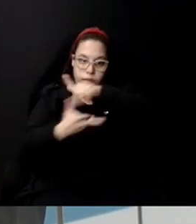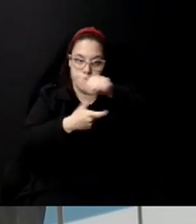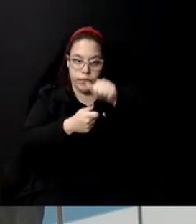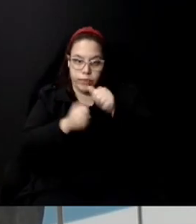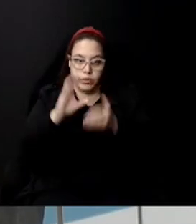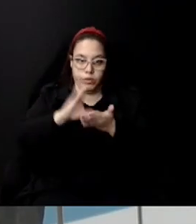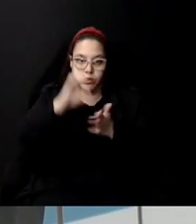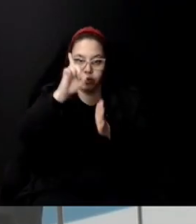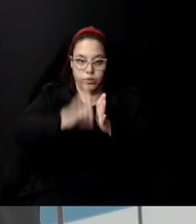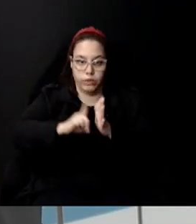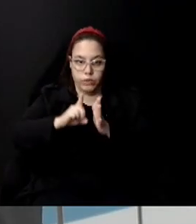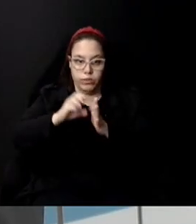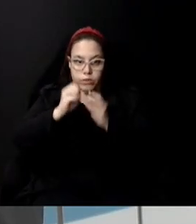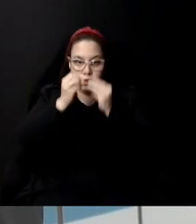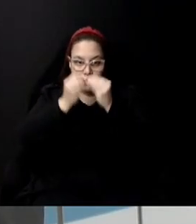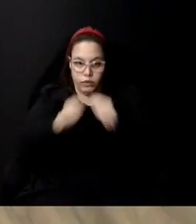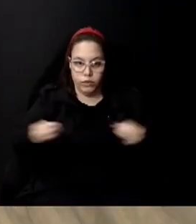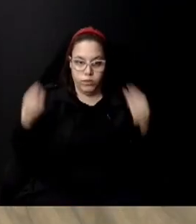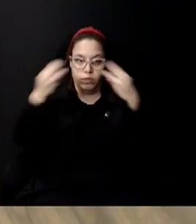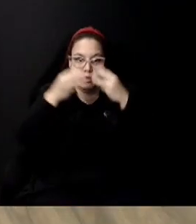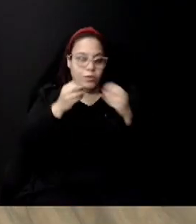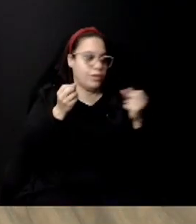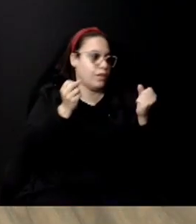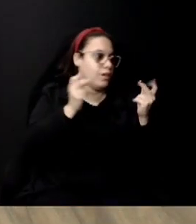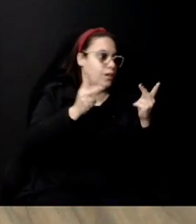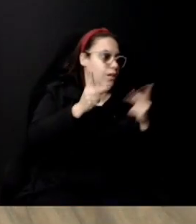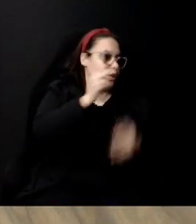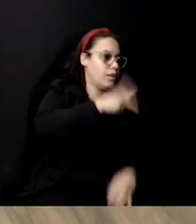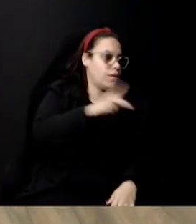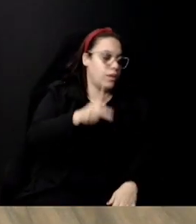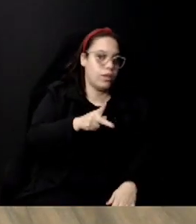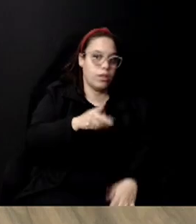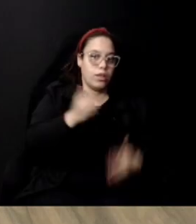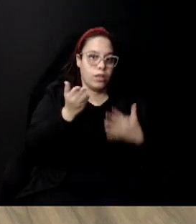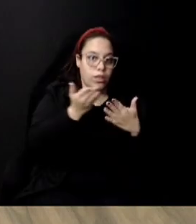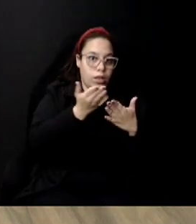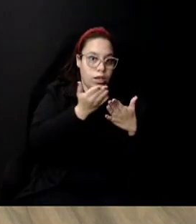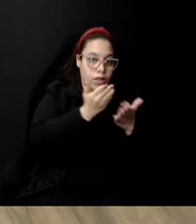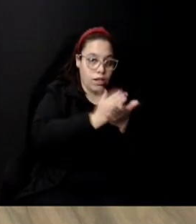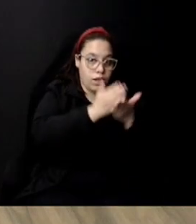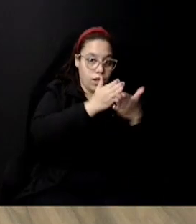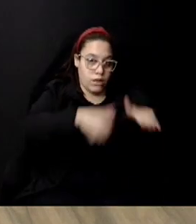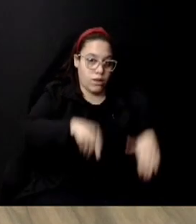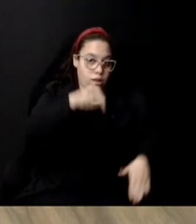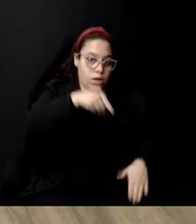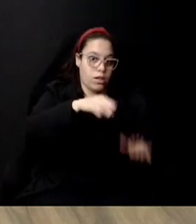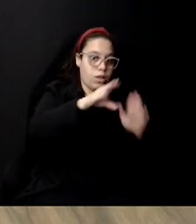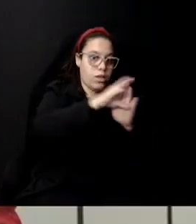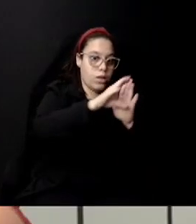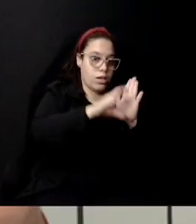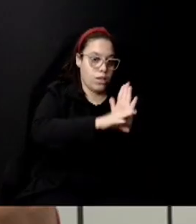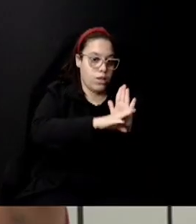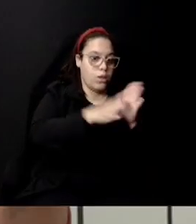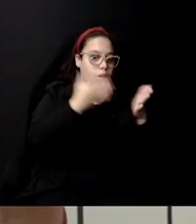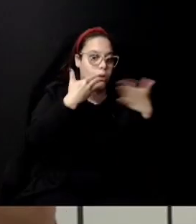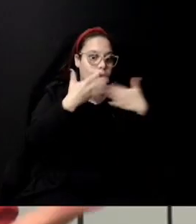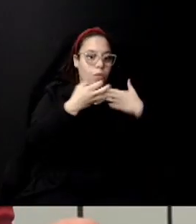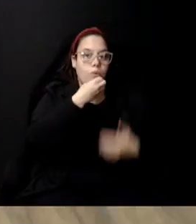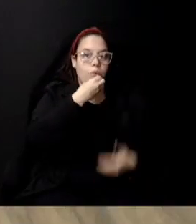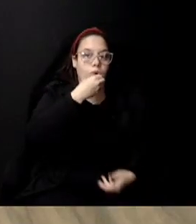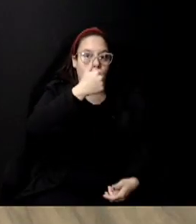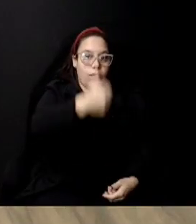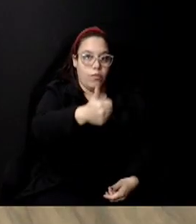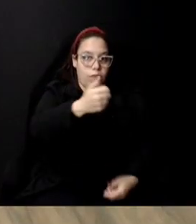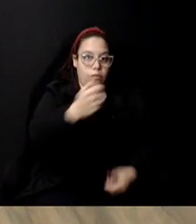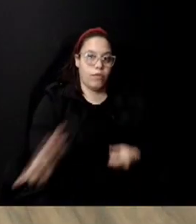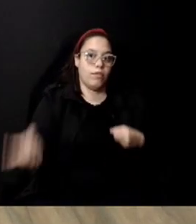da ONU. Tá ótimo. Professor, a gente vai encerrar esse programa por aqui, mas como o papo está muito bom, a gente volta